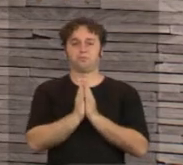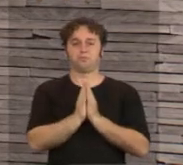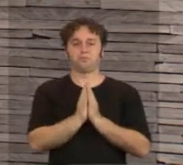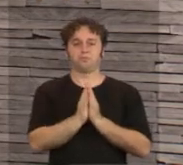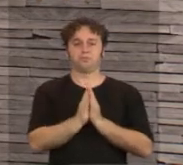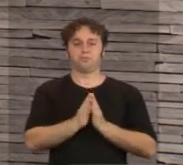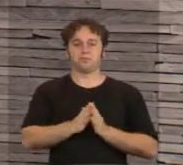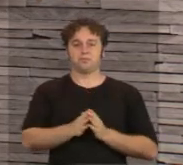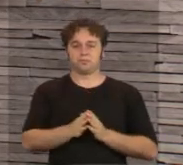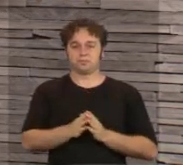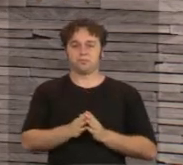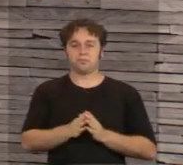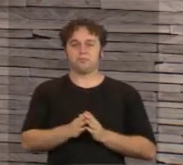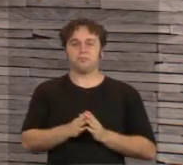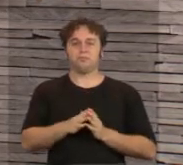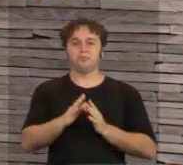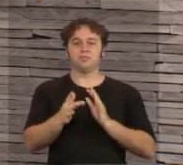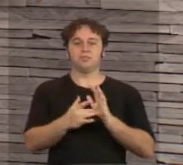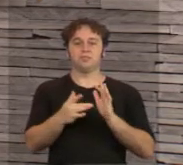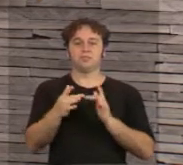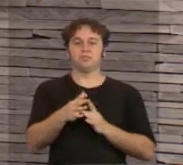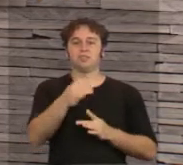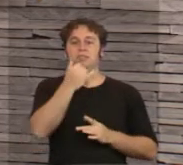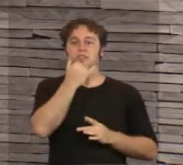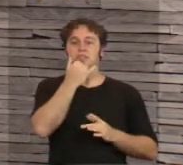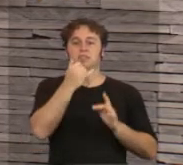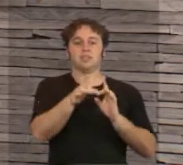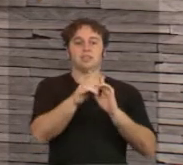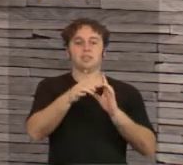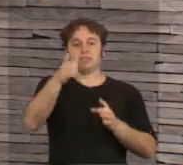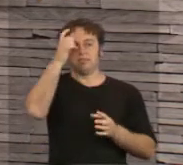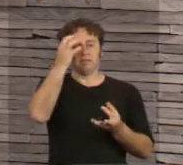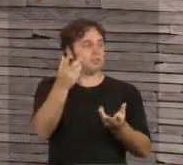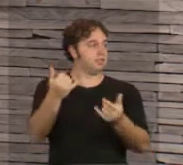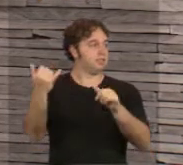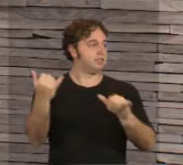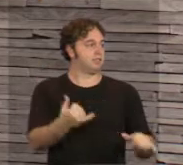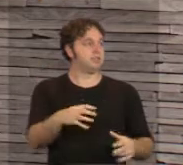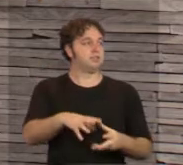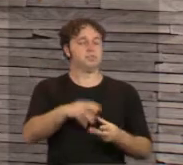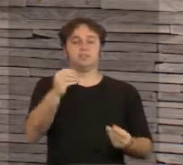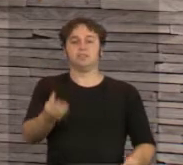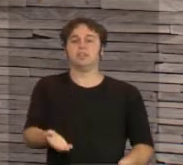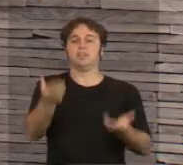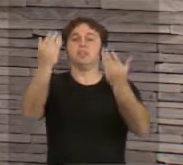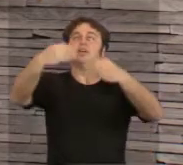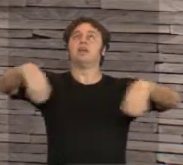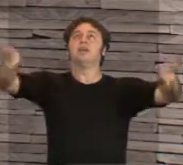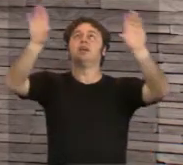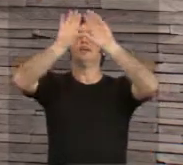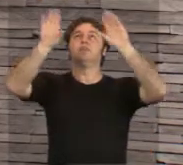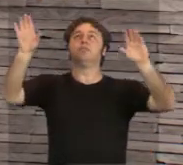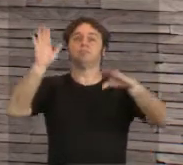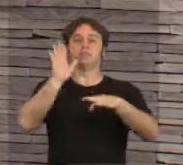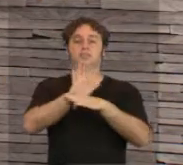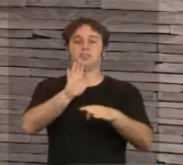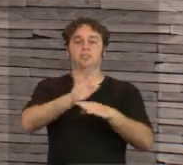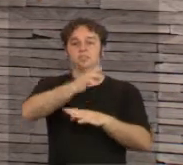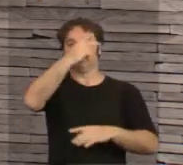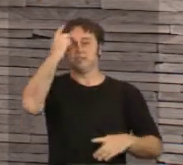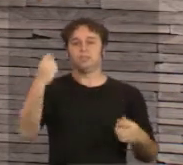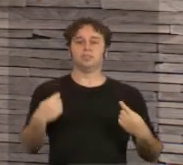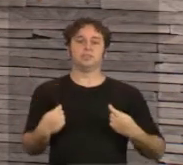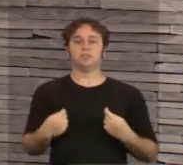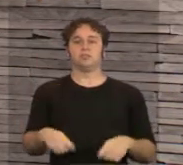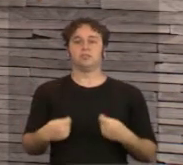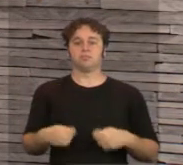sempre, por todos os séculos, séculos. Amém. Ó meu Jesus, perdoai-nos, livrai-nos do fogo do inferno, levai as almas todas para o